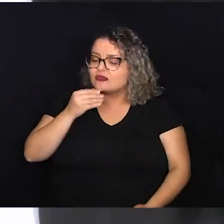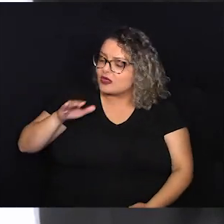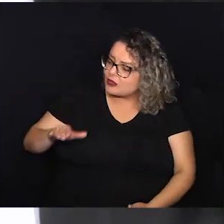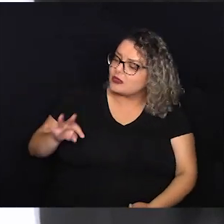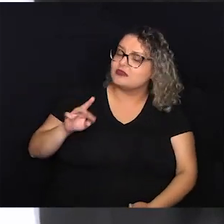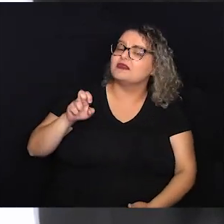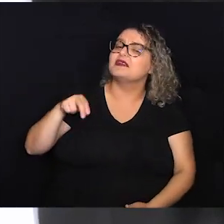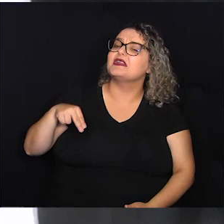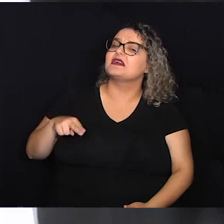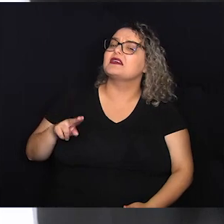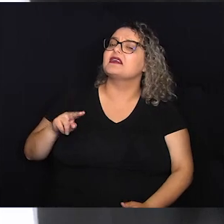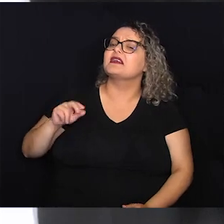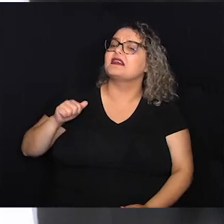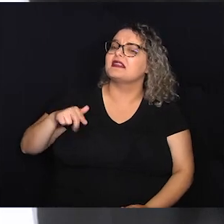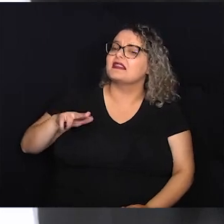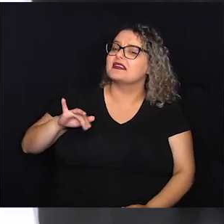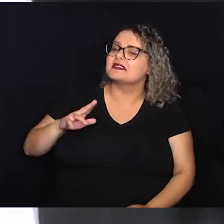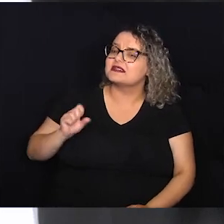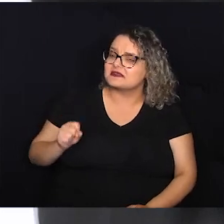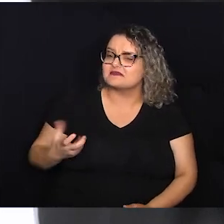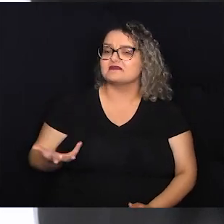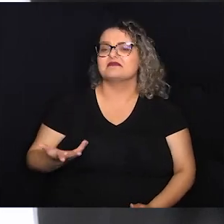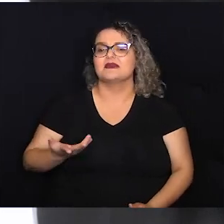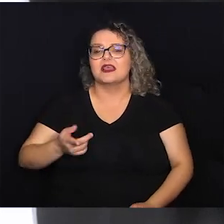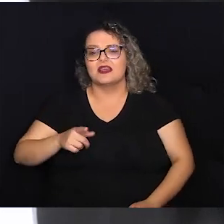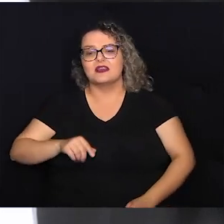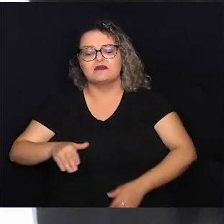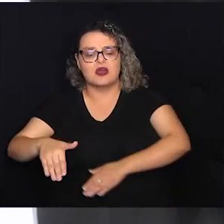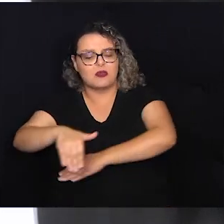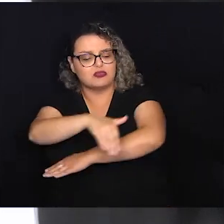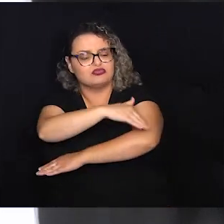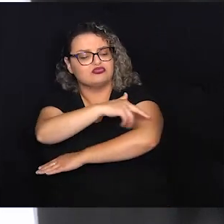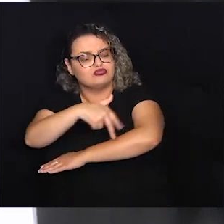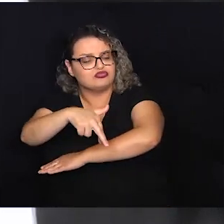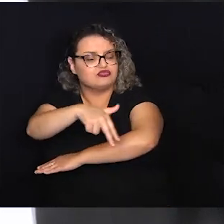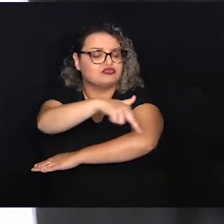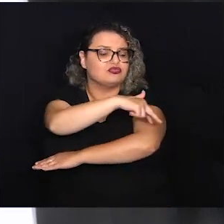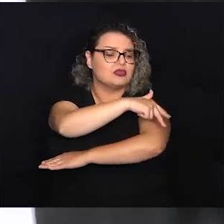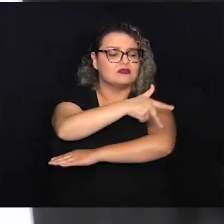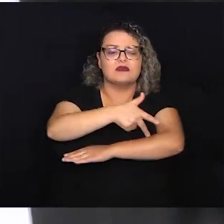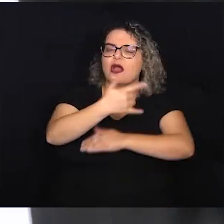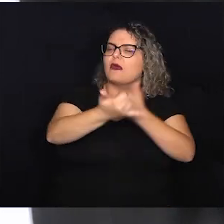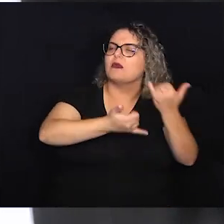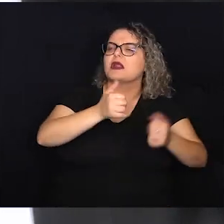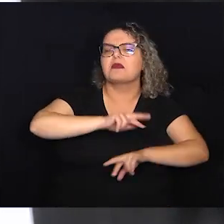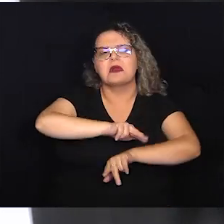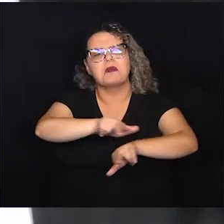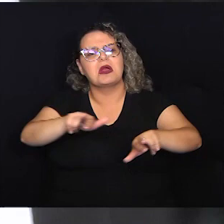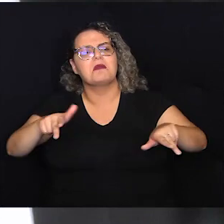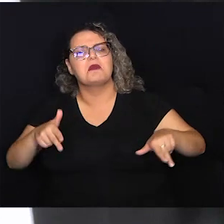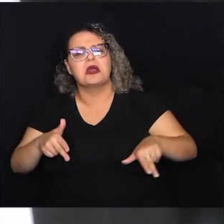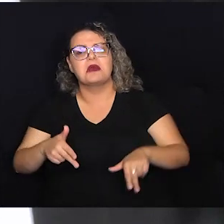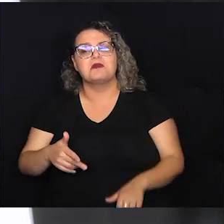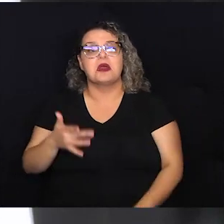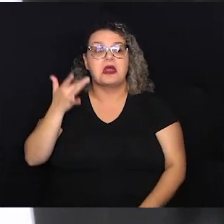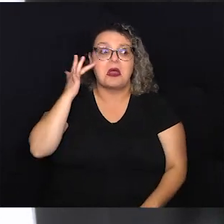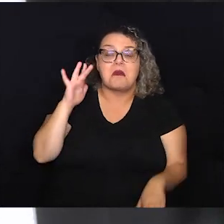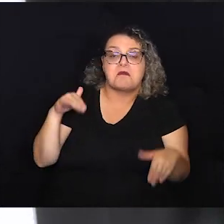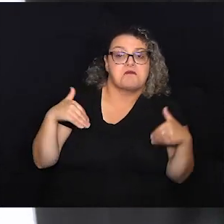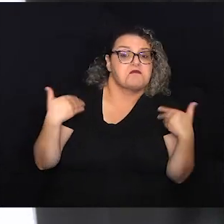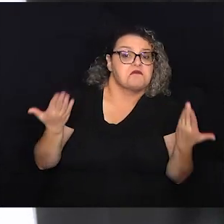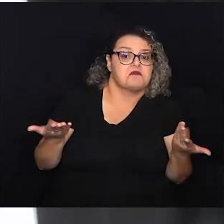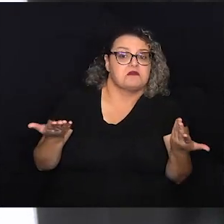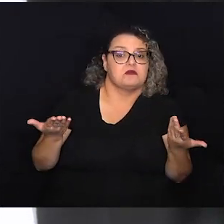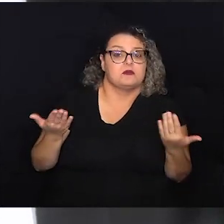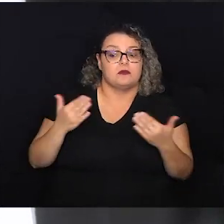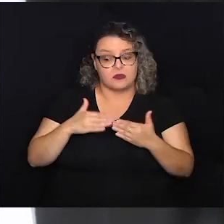imprecisos, viu-me garoto tranquinas, e viu-me trocar sorrisos nas rondas pelas esquinas. Viu também certo dia,